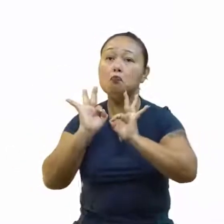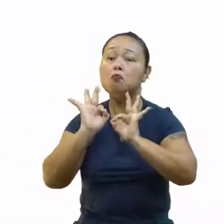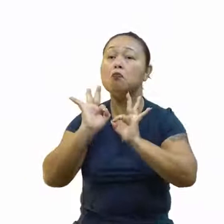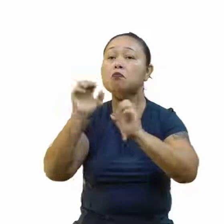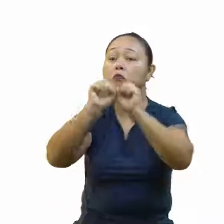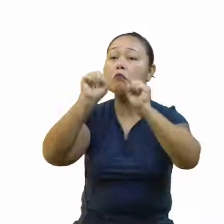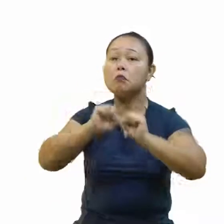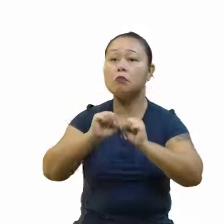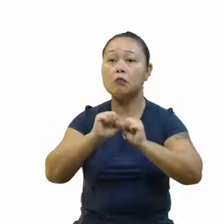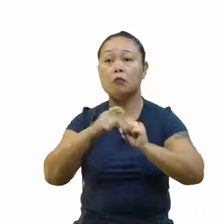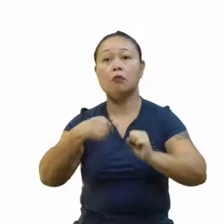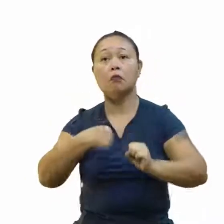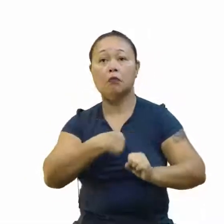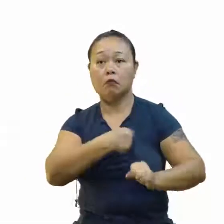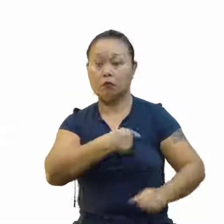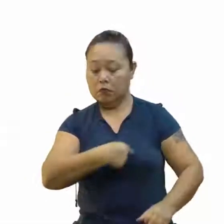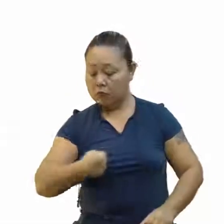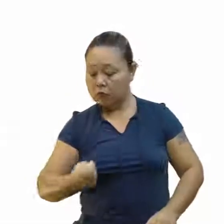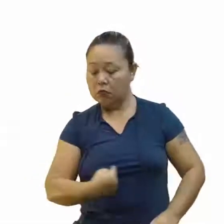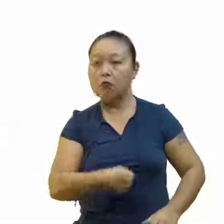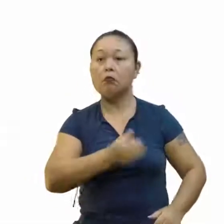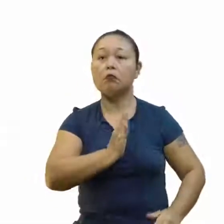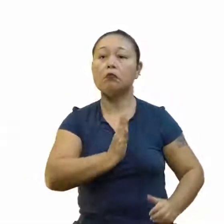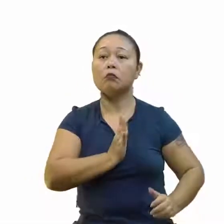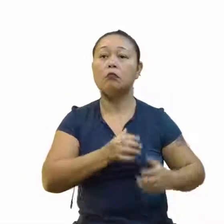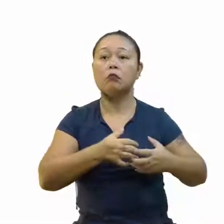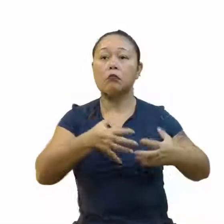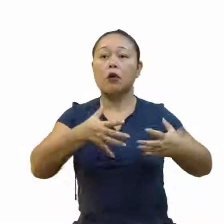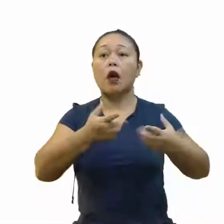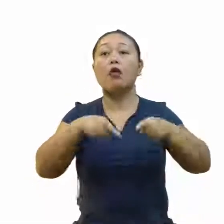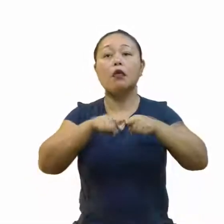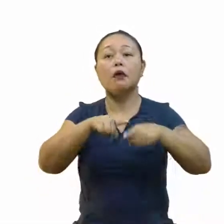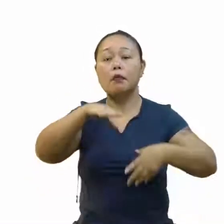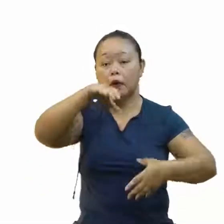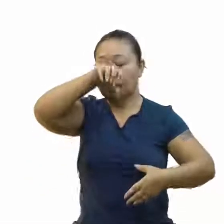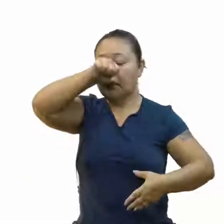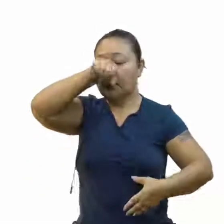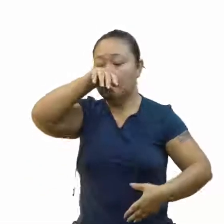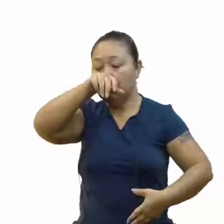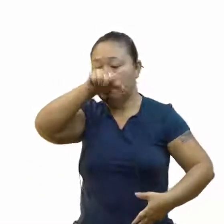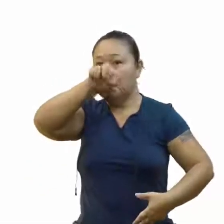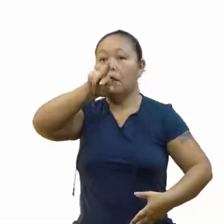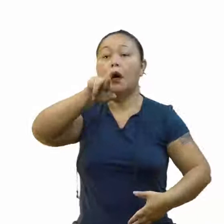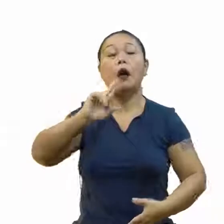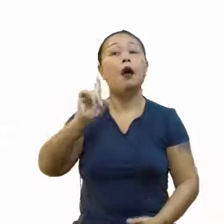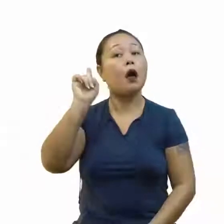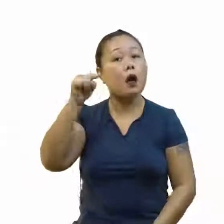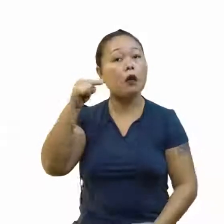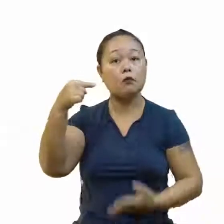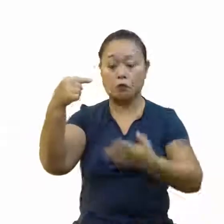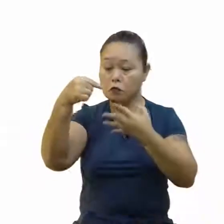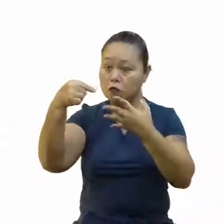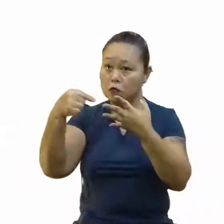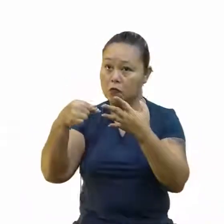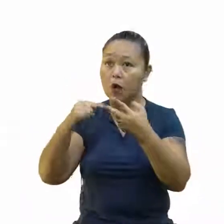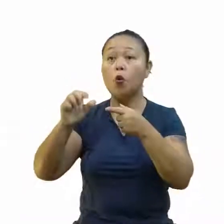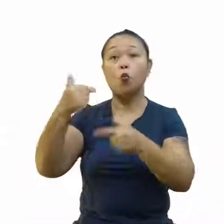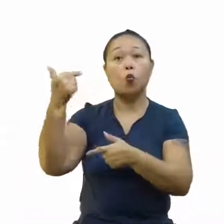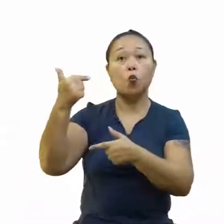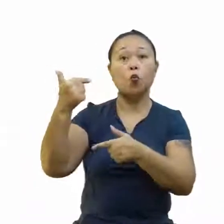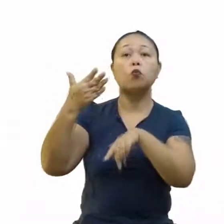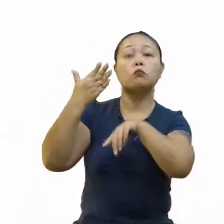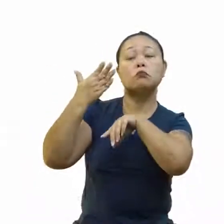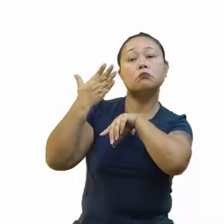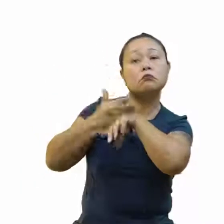do sistema cardiovascular e respiratório. Então, esse seria o segundo passo aqui, um